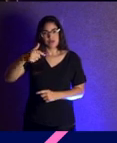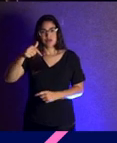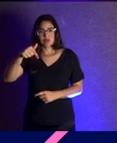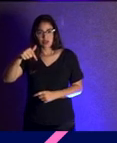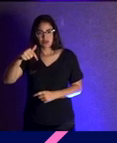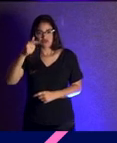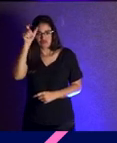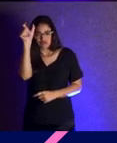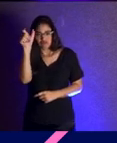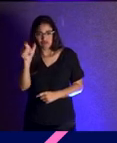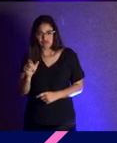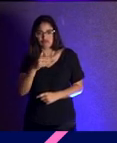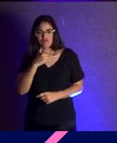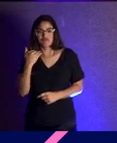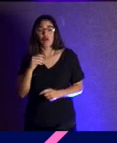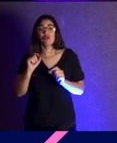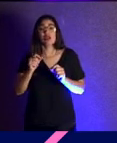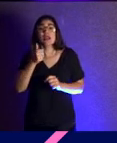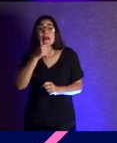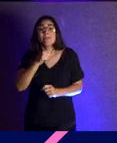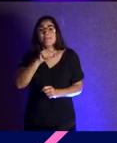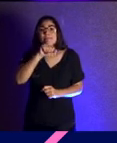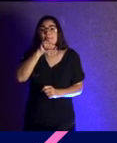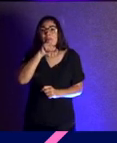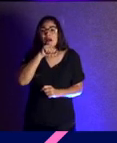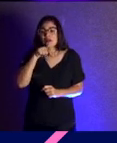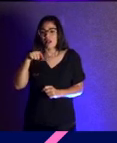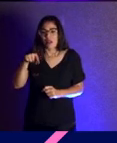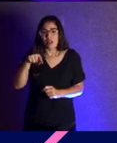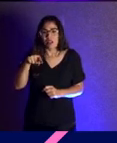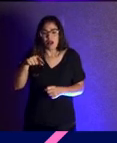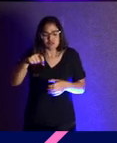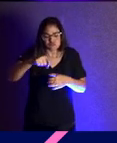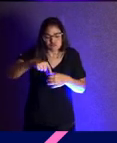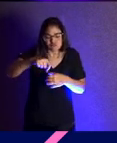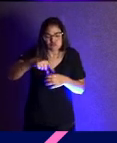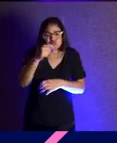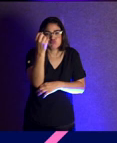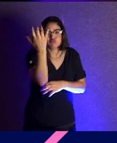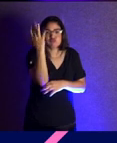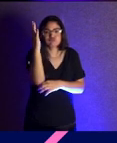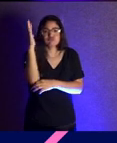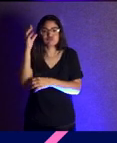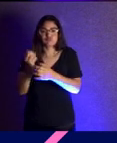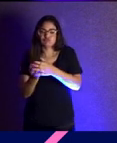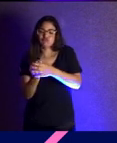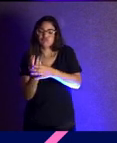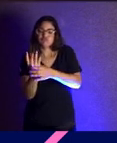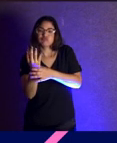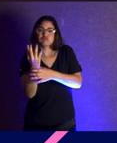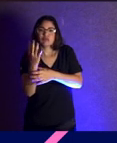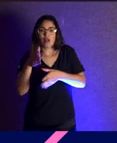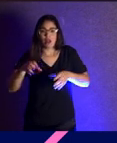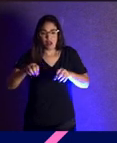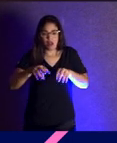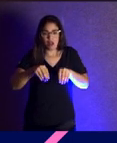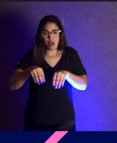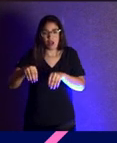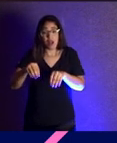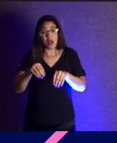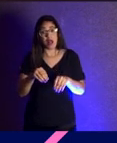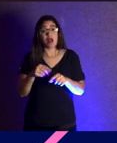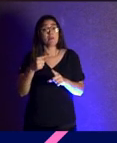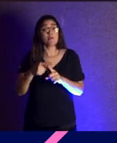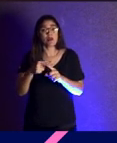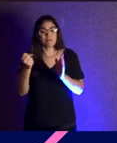levantamento, tinha uma mãe de uma vítima que plantou uma árvore em uma determinada local desse terreno para marcar a morte do